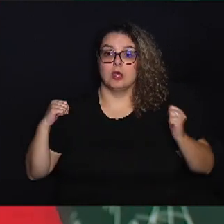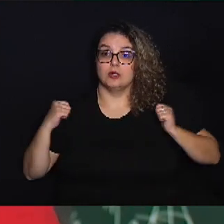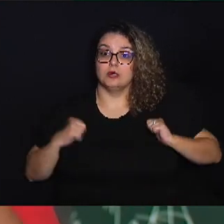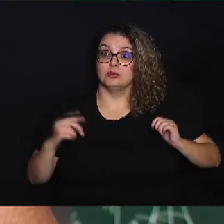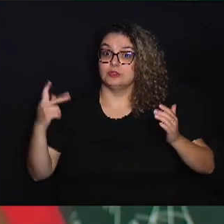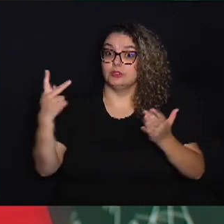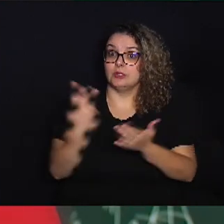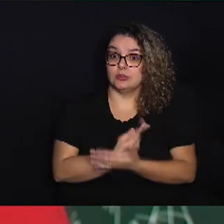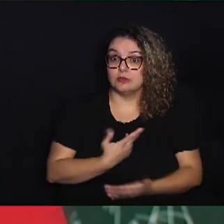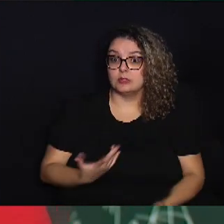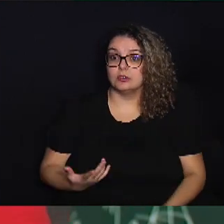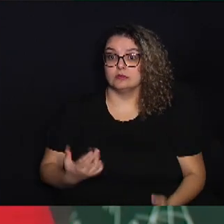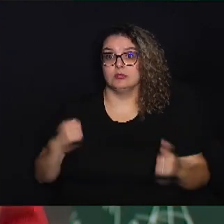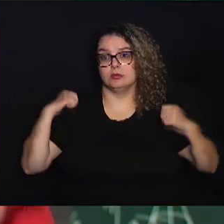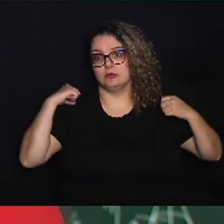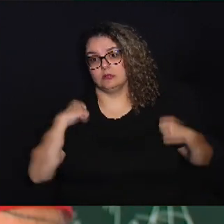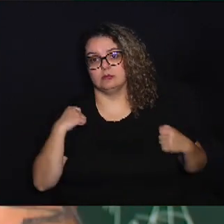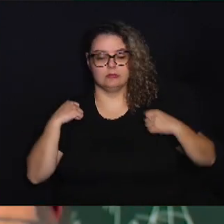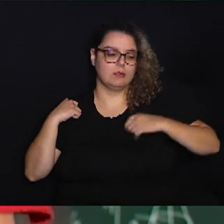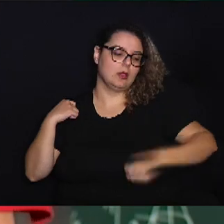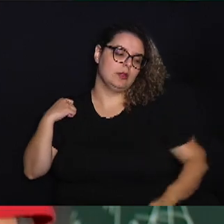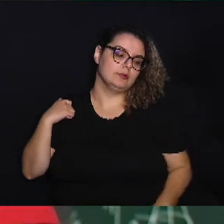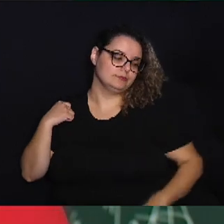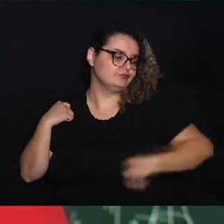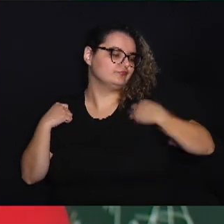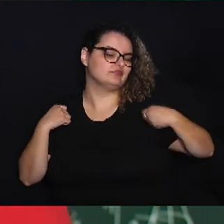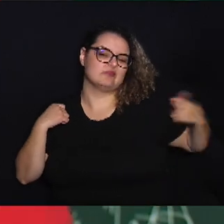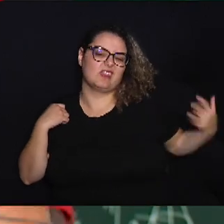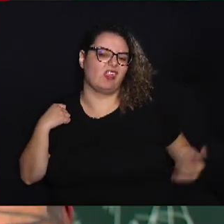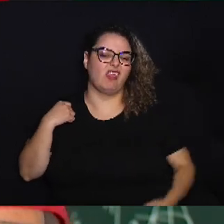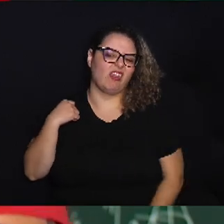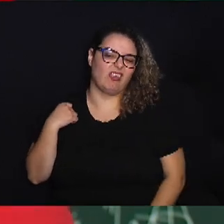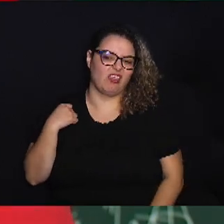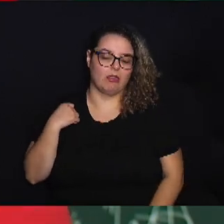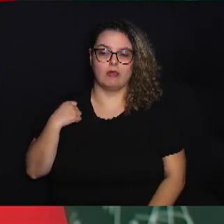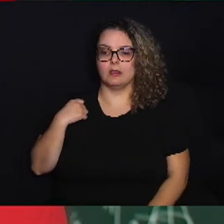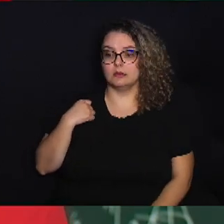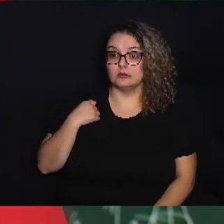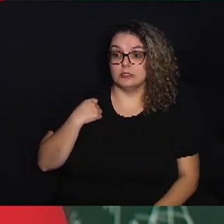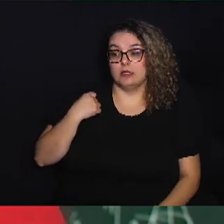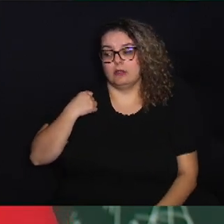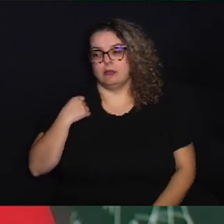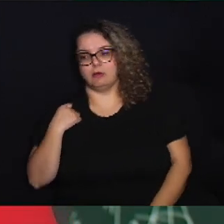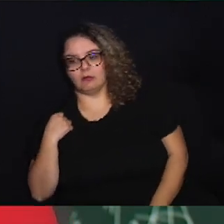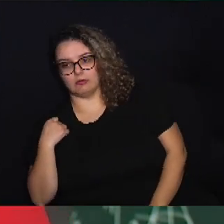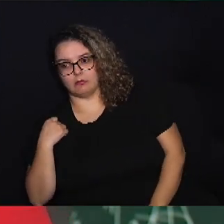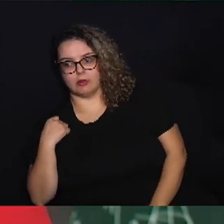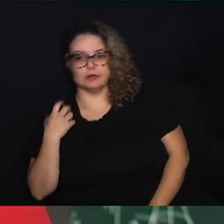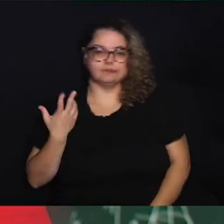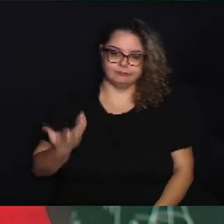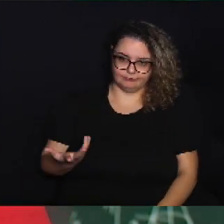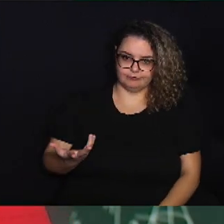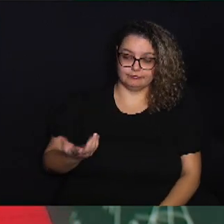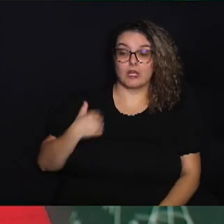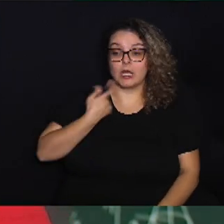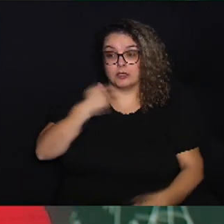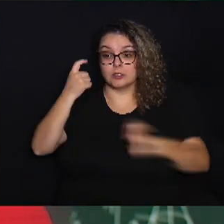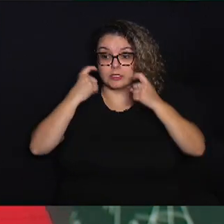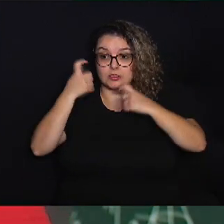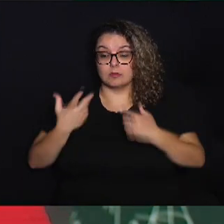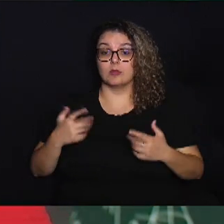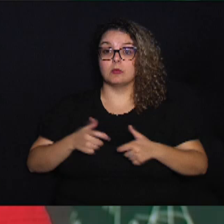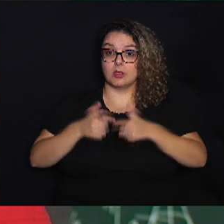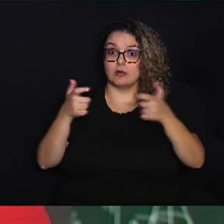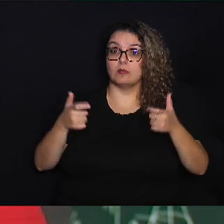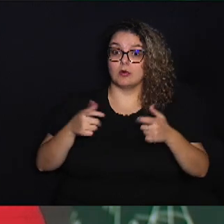errada. Então a mochila tem duas alças, mas acaba sendo utilizada uma só, então acaba sobrecarregando só um dos lados. A nossa preocupação maior